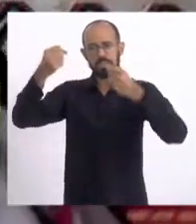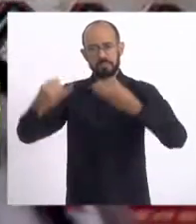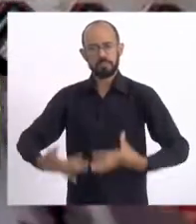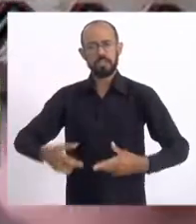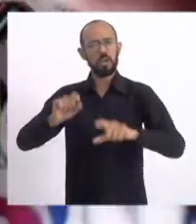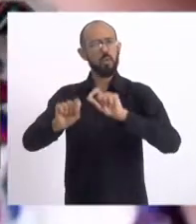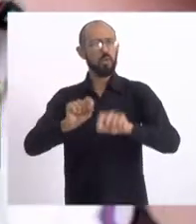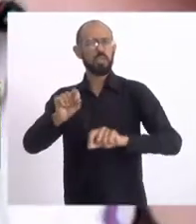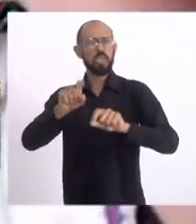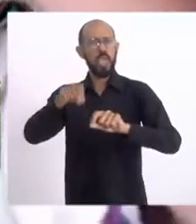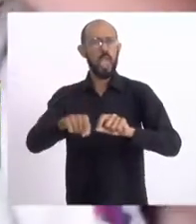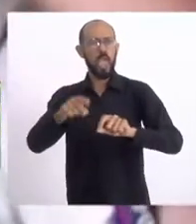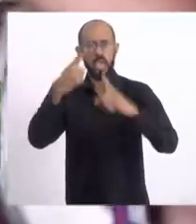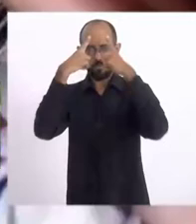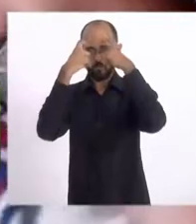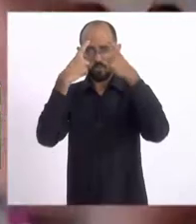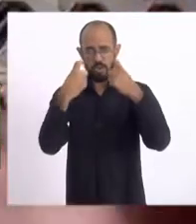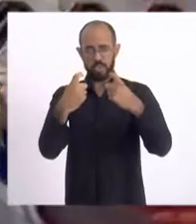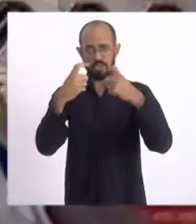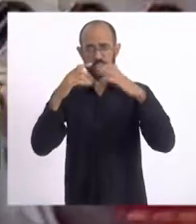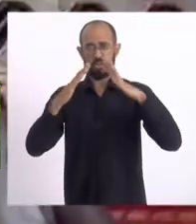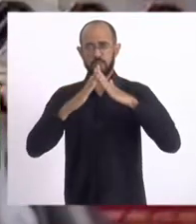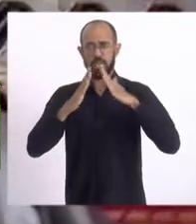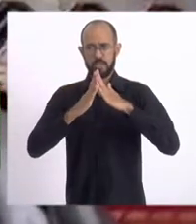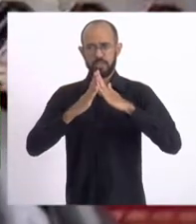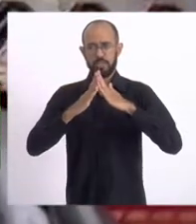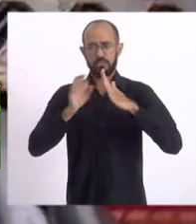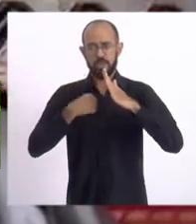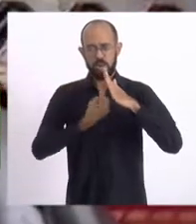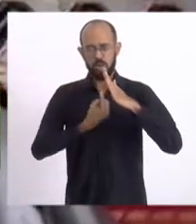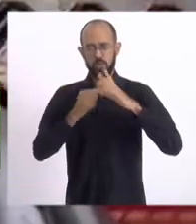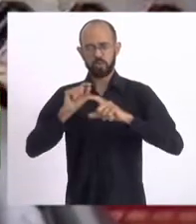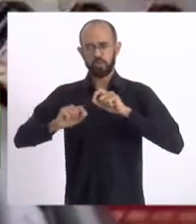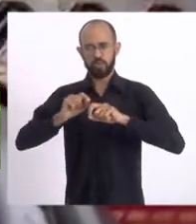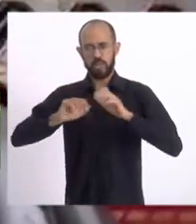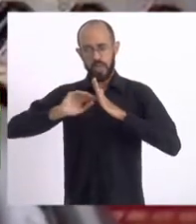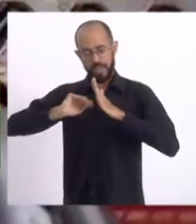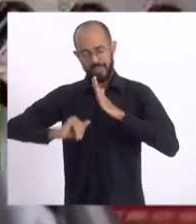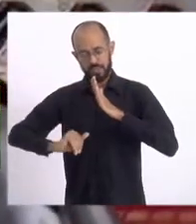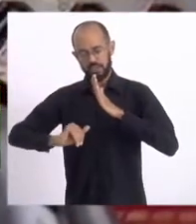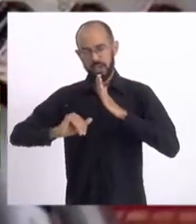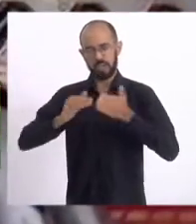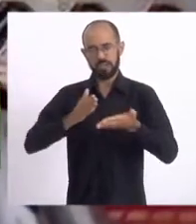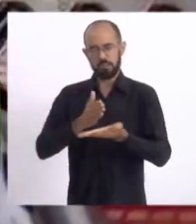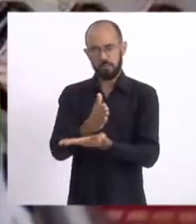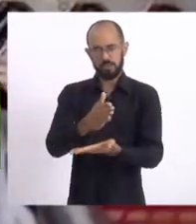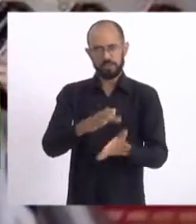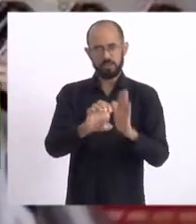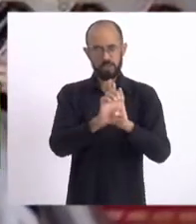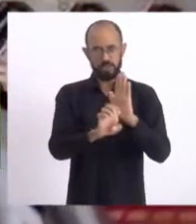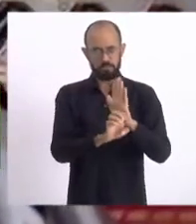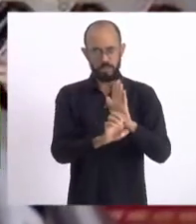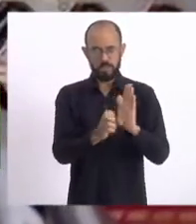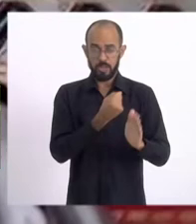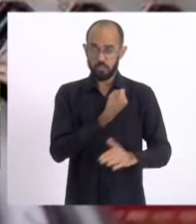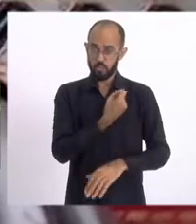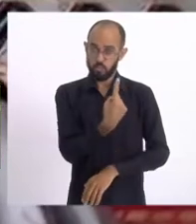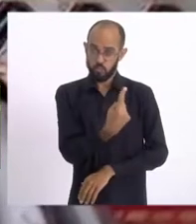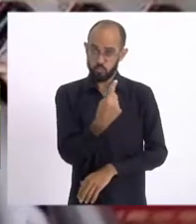doméstica. E, para nós, a retirada da a aprovação da emenda 1 e 5, por